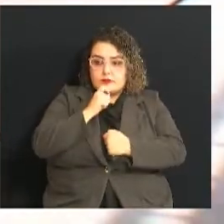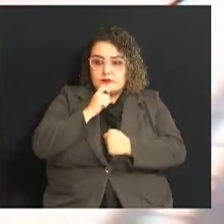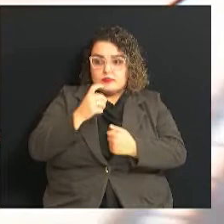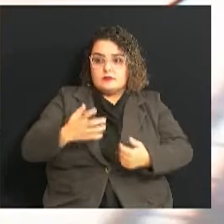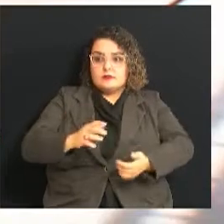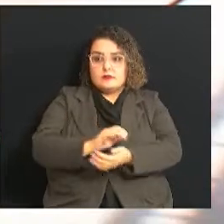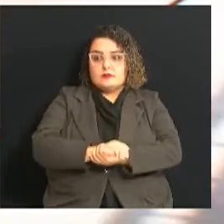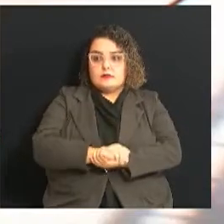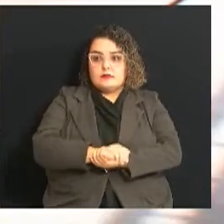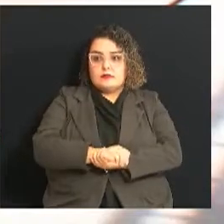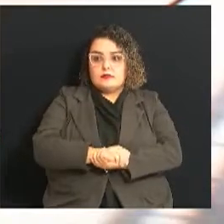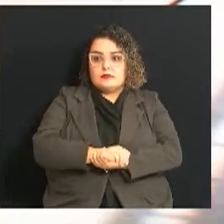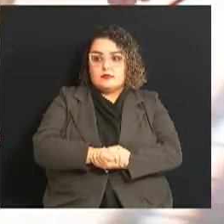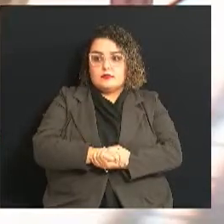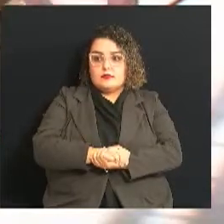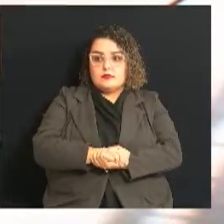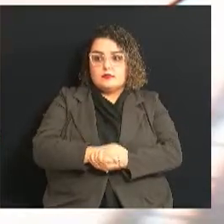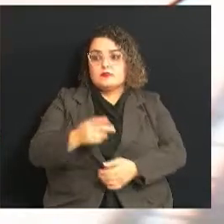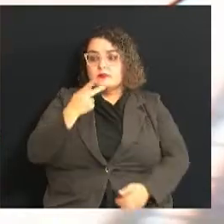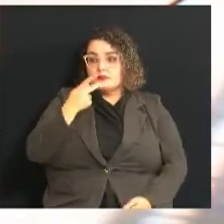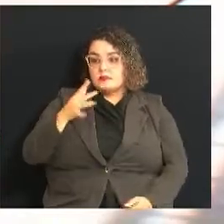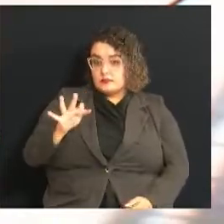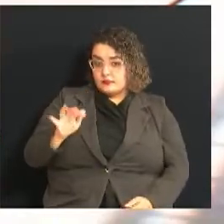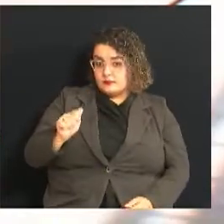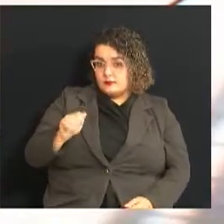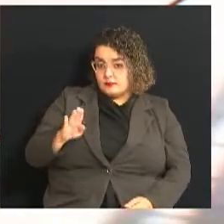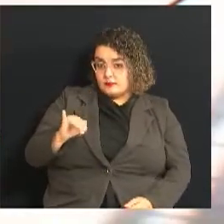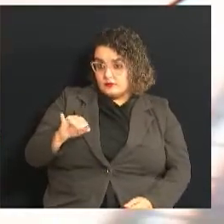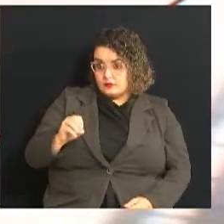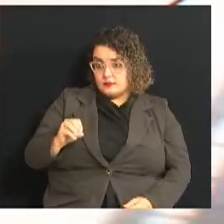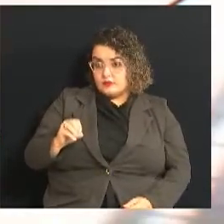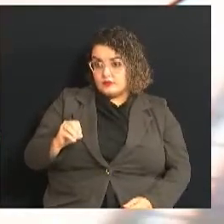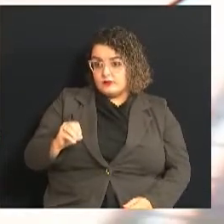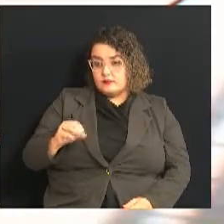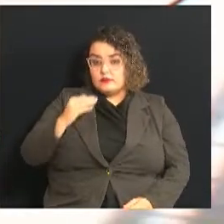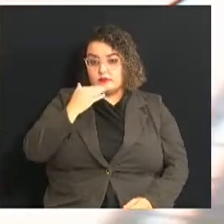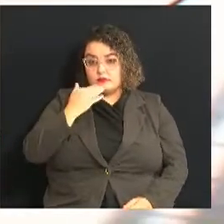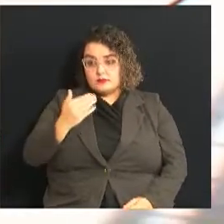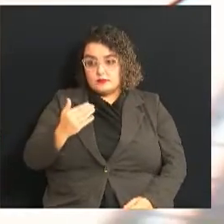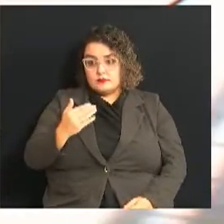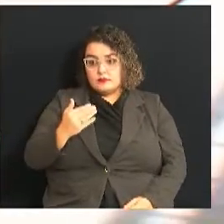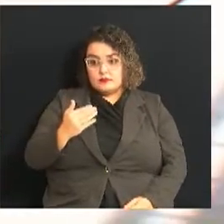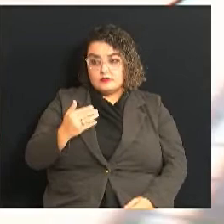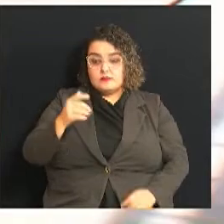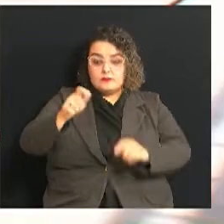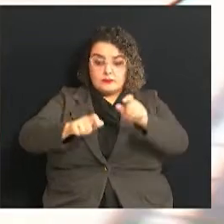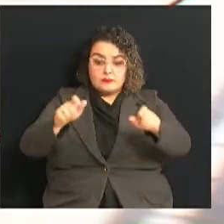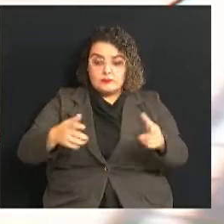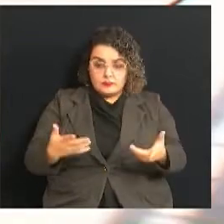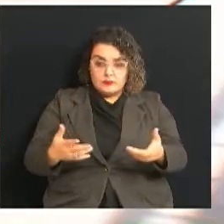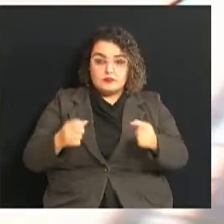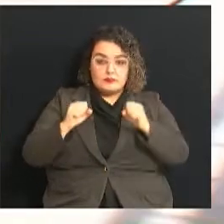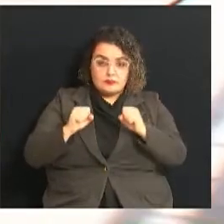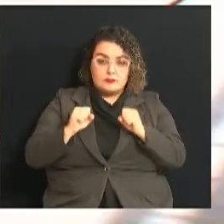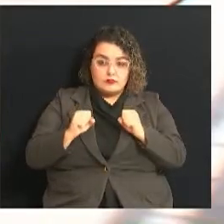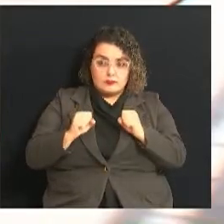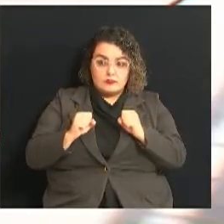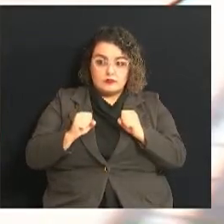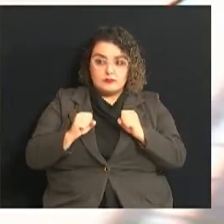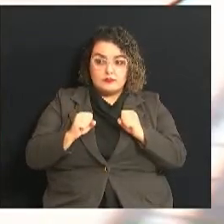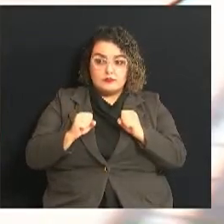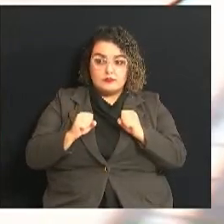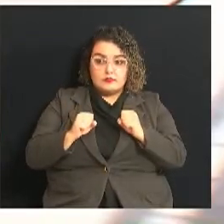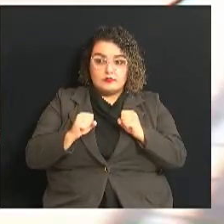estado, como disse o Fábio aqui, eles pedem para que as pessoas que possam